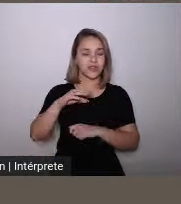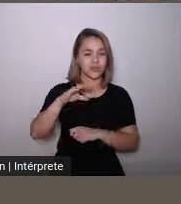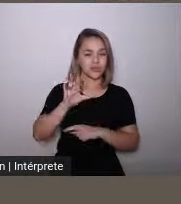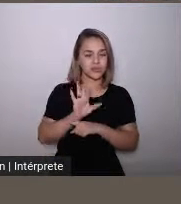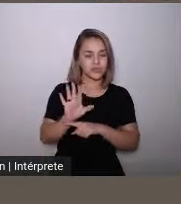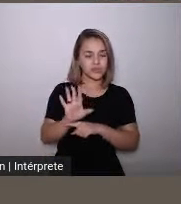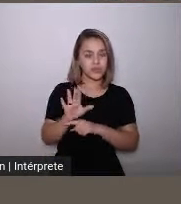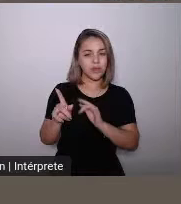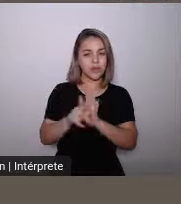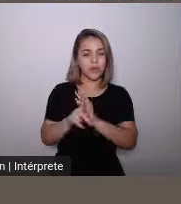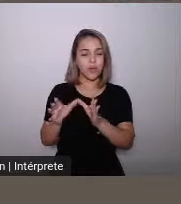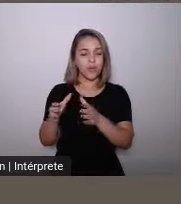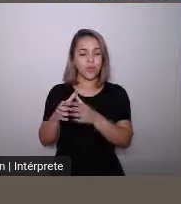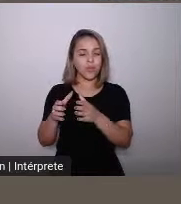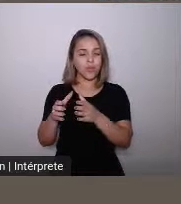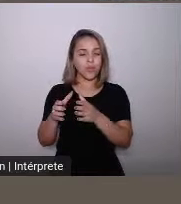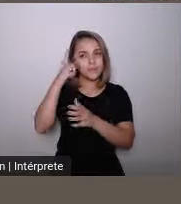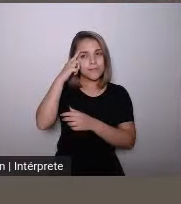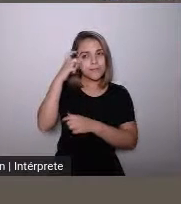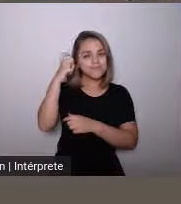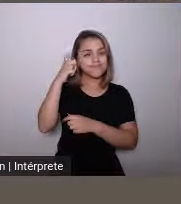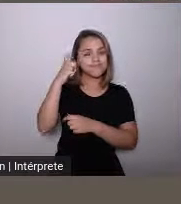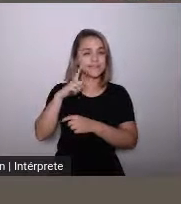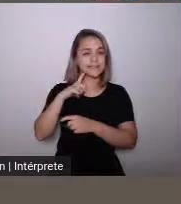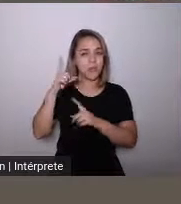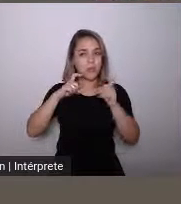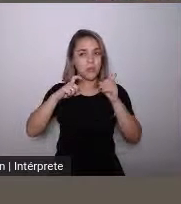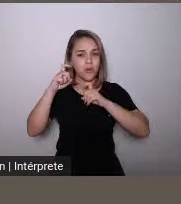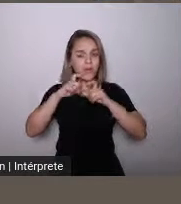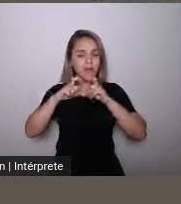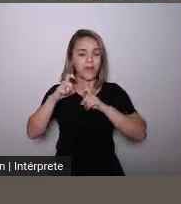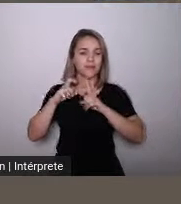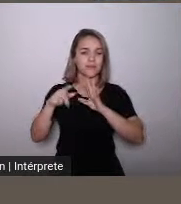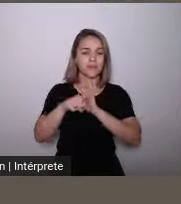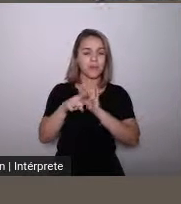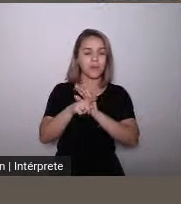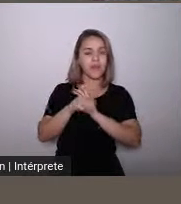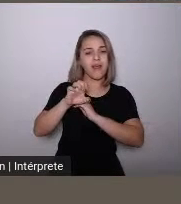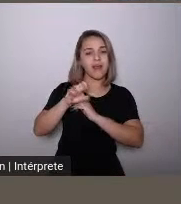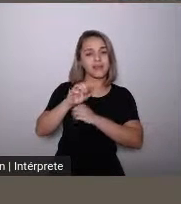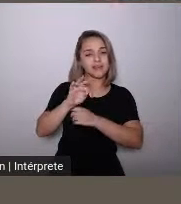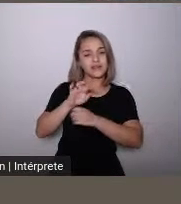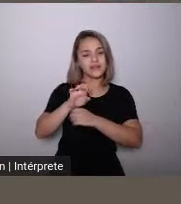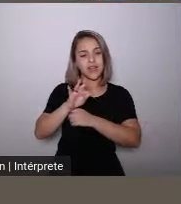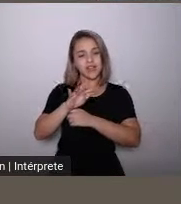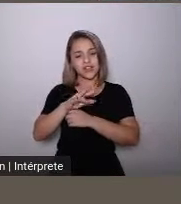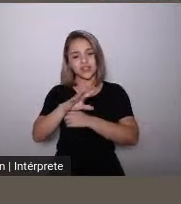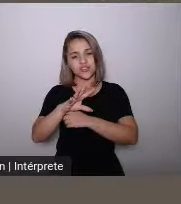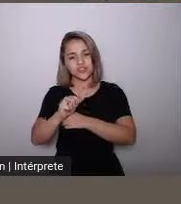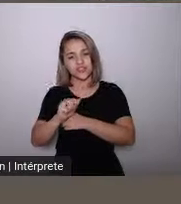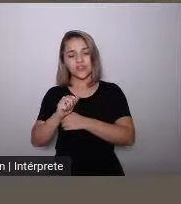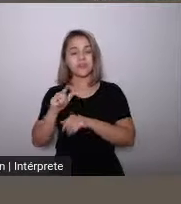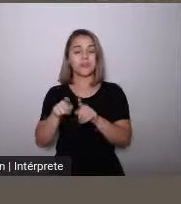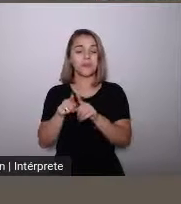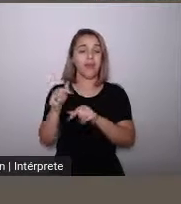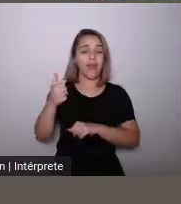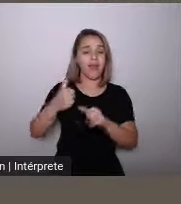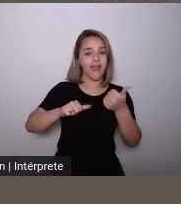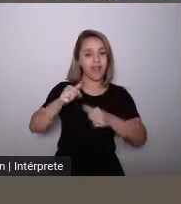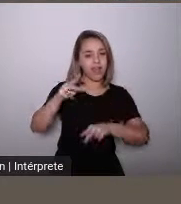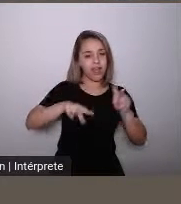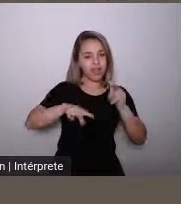intelectual preocupado com a sua dimensão estética. Isso é novo no Brasil. Em análise que possui a